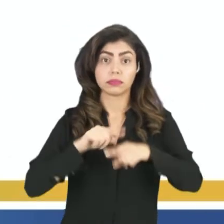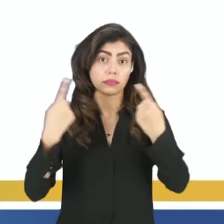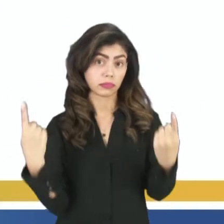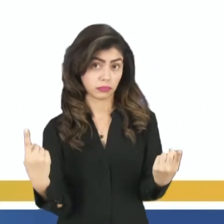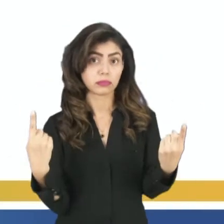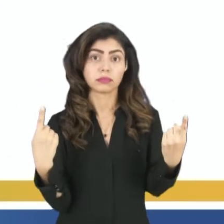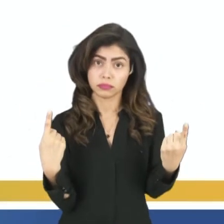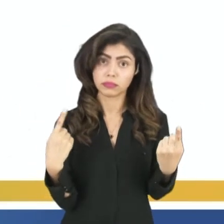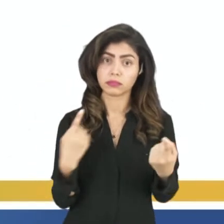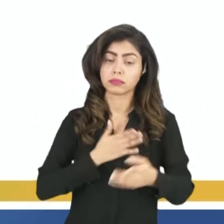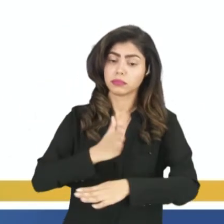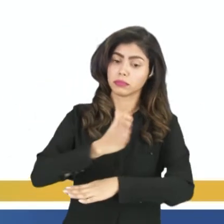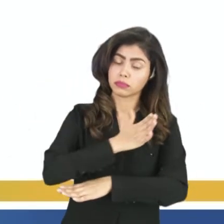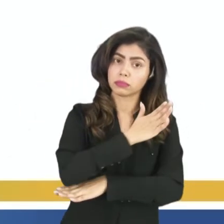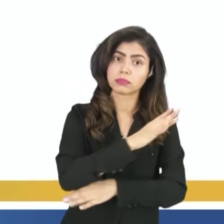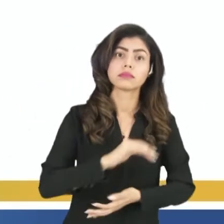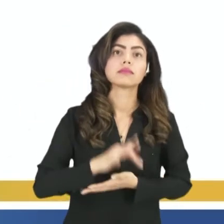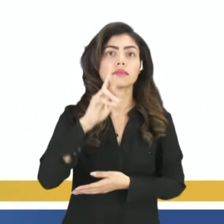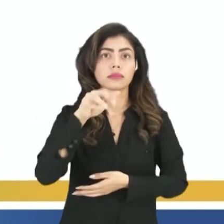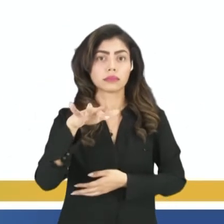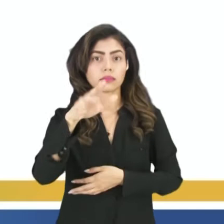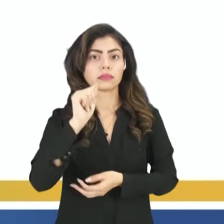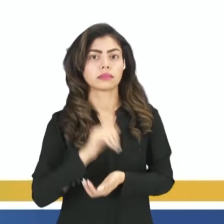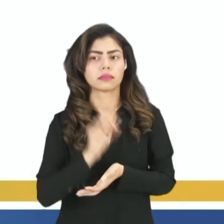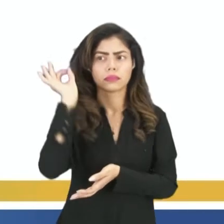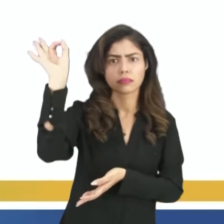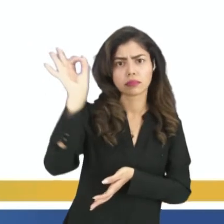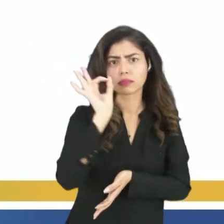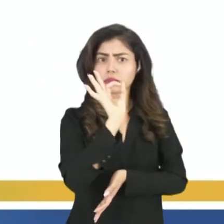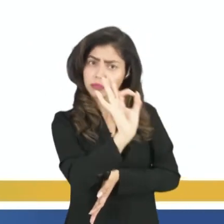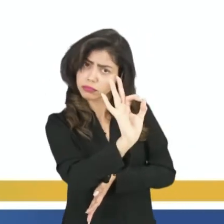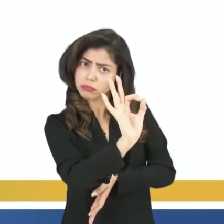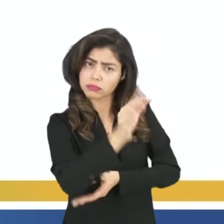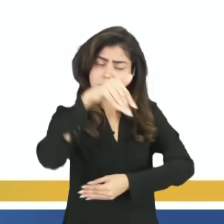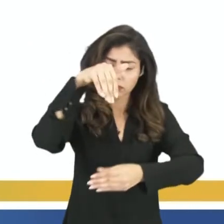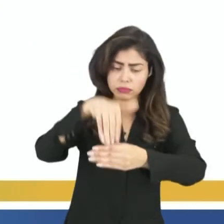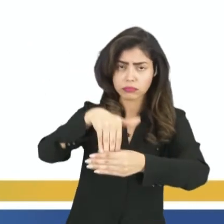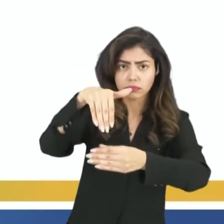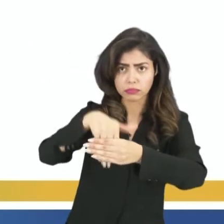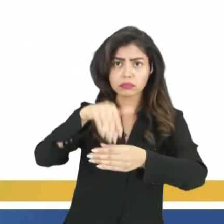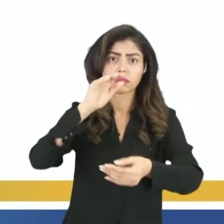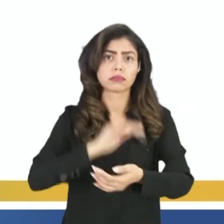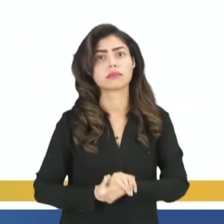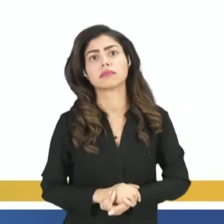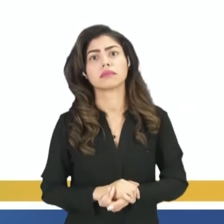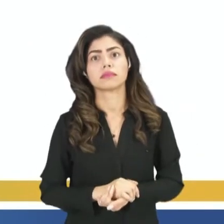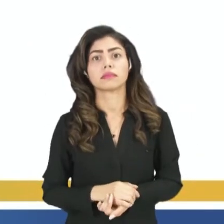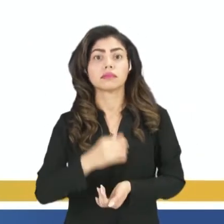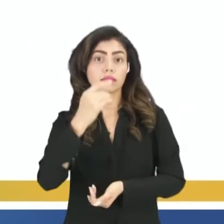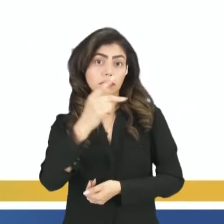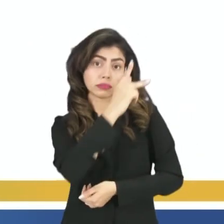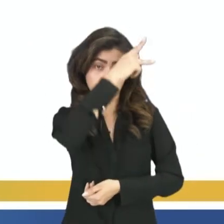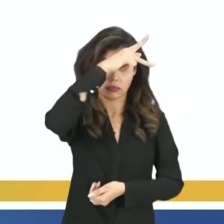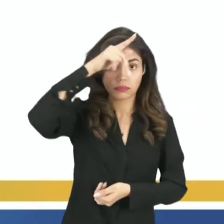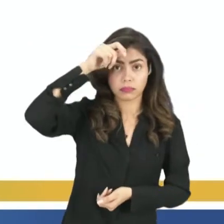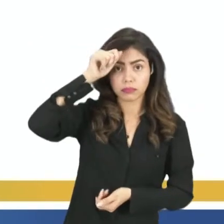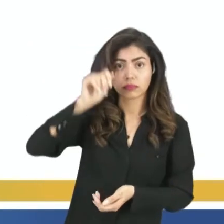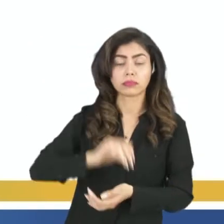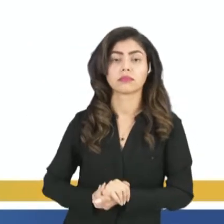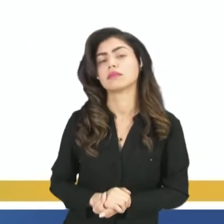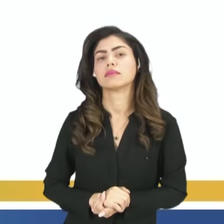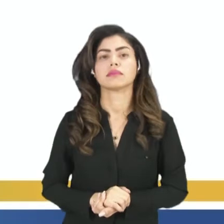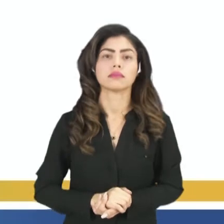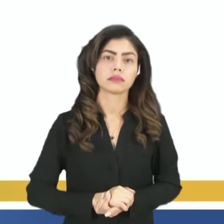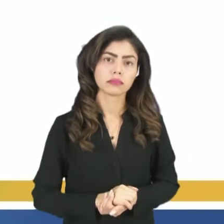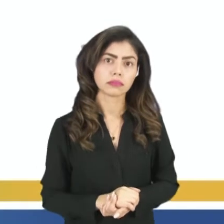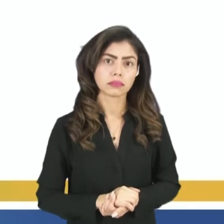ele quer saber a frequência relativa, ou seja, o percentual de eleitos, né, dos prefeitos eleitos no segundo turno.